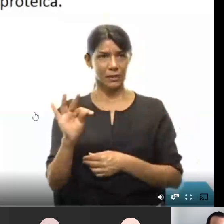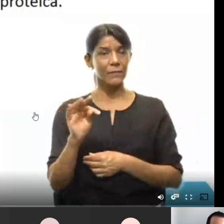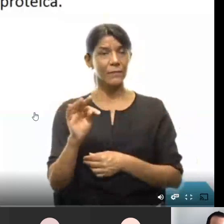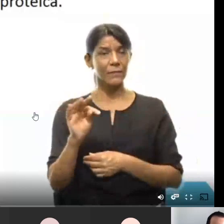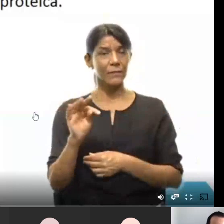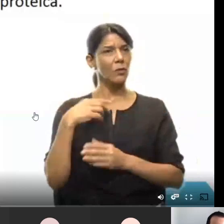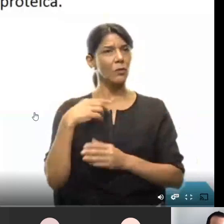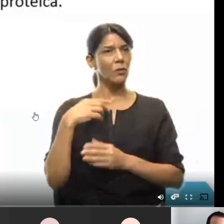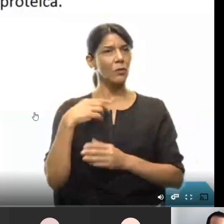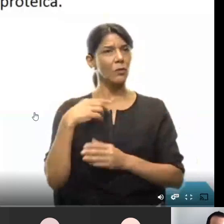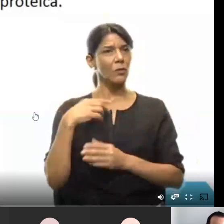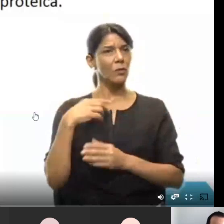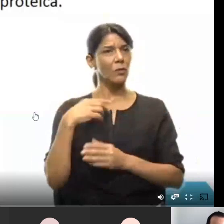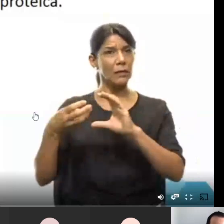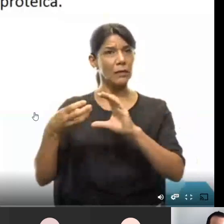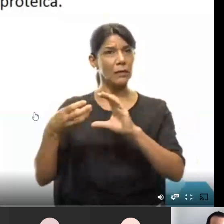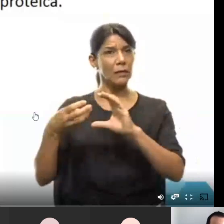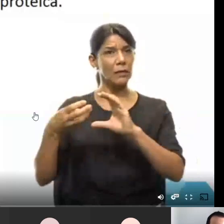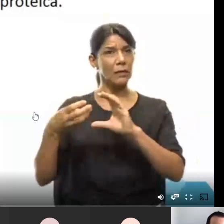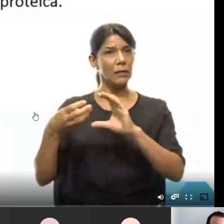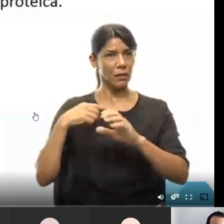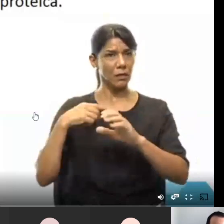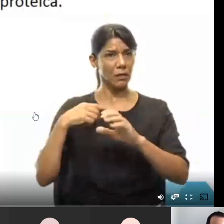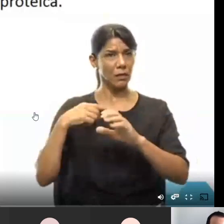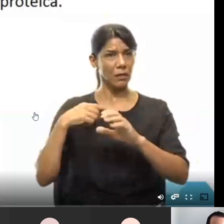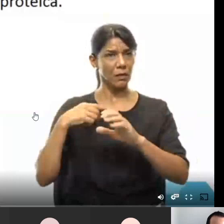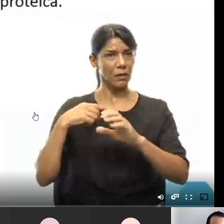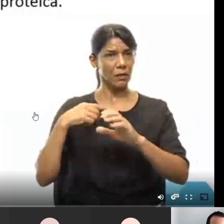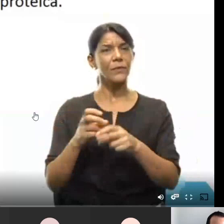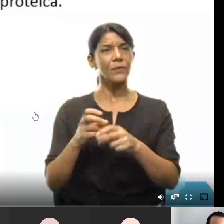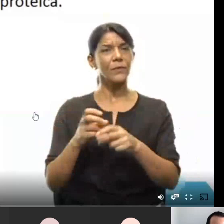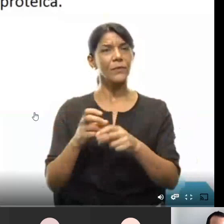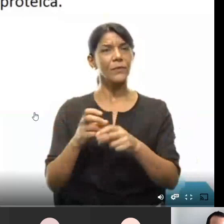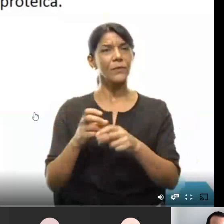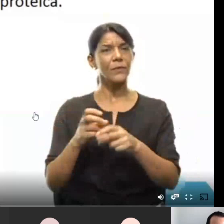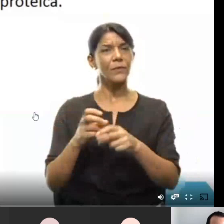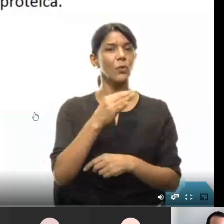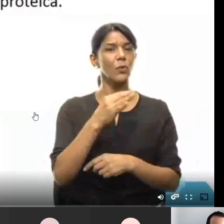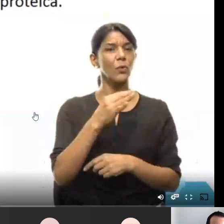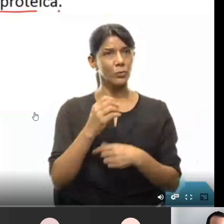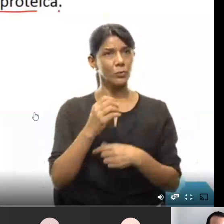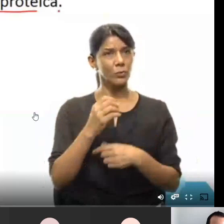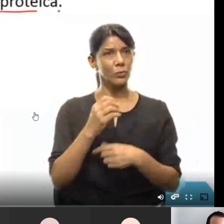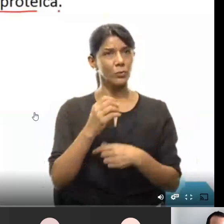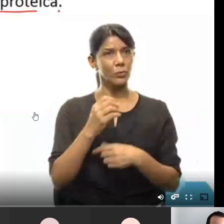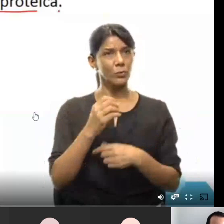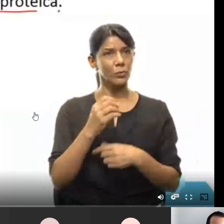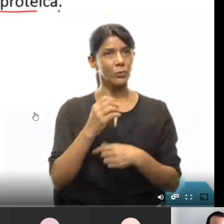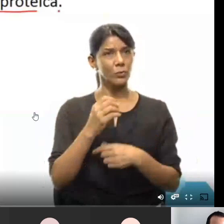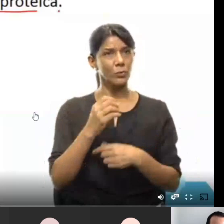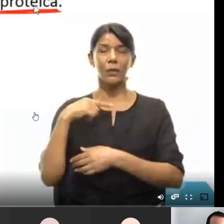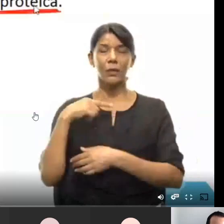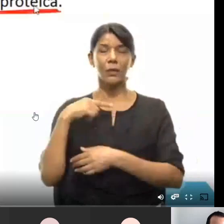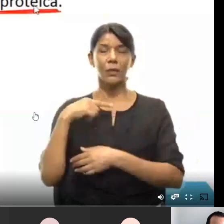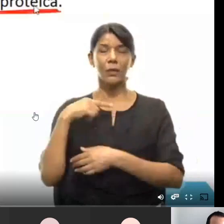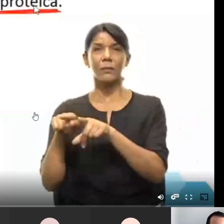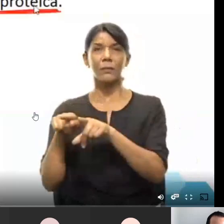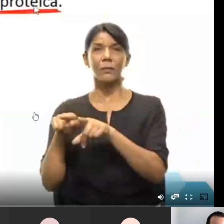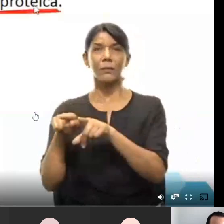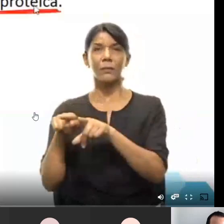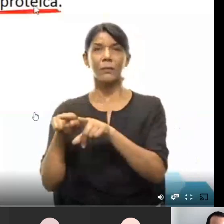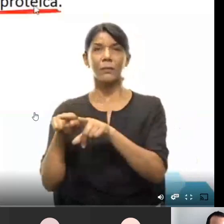vão eliminar as células tumorais, ou no caso dos anticorpos monoclonais, teremos aí provavelmente uma